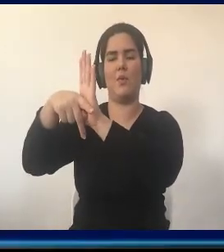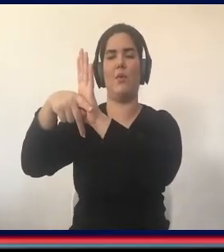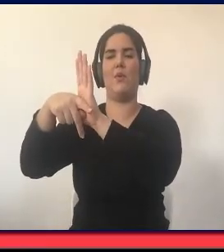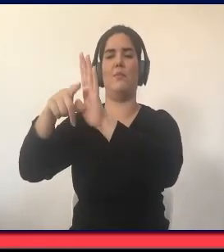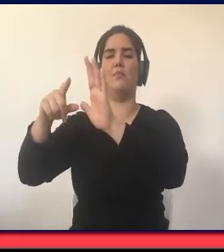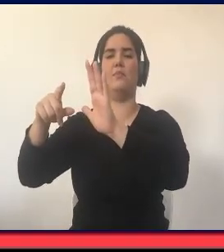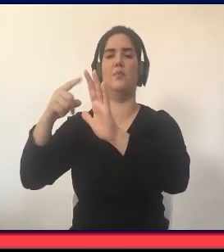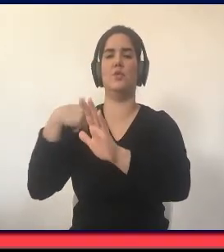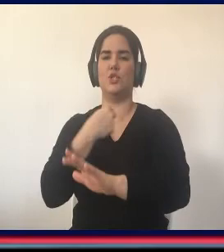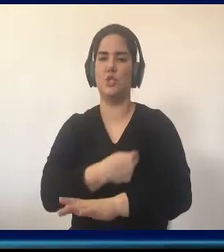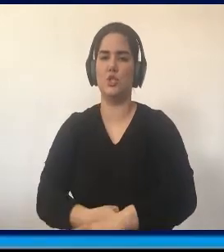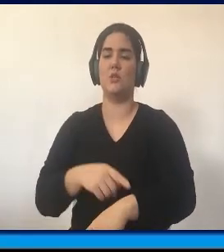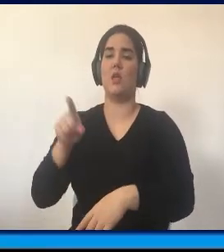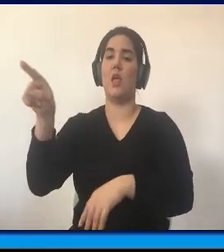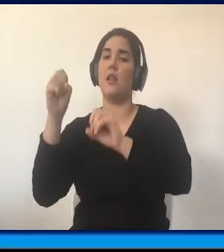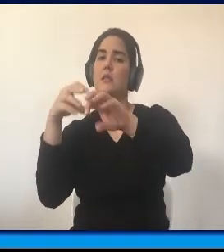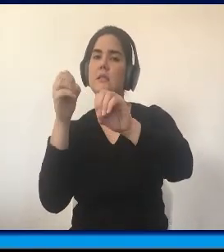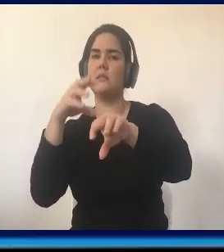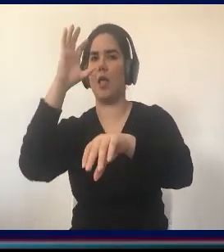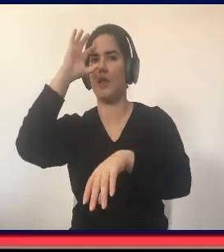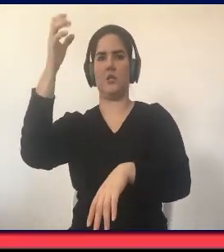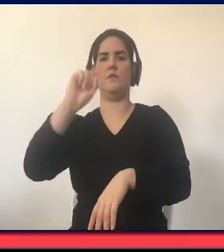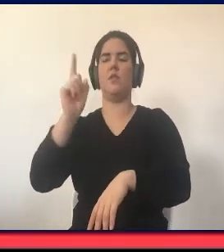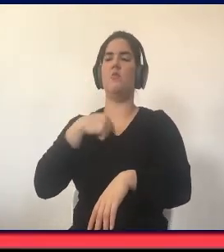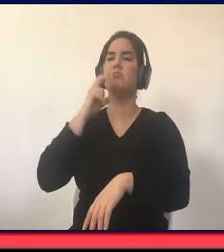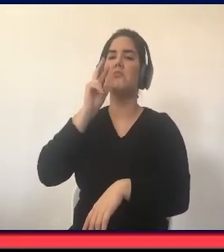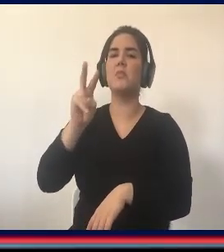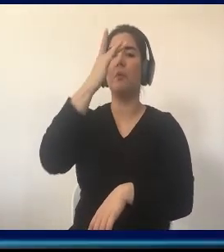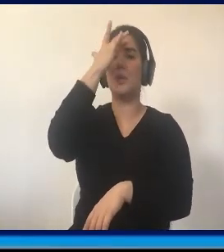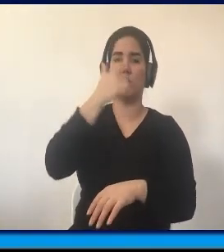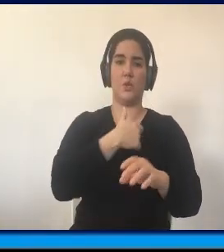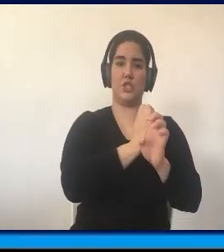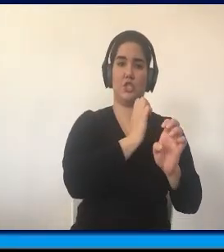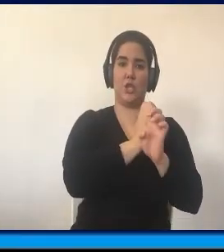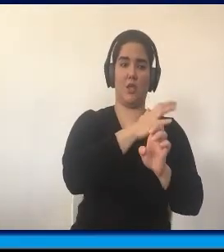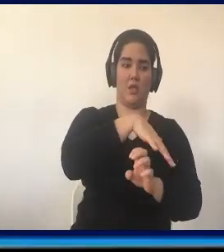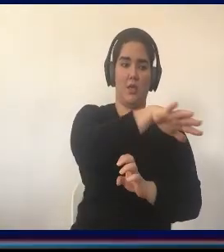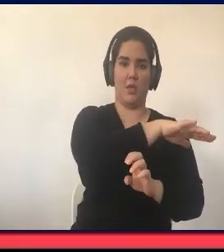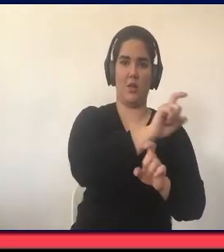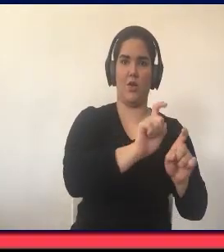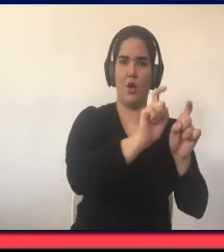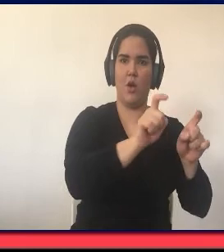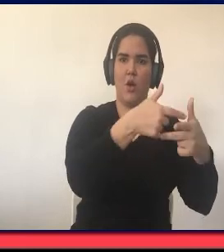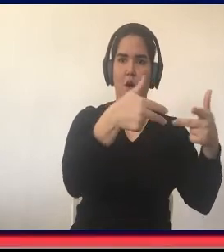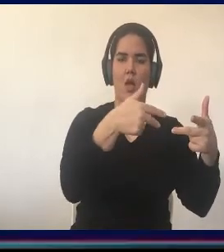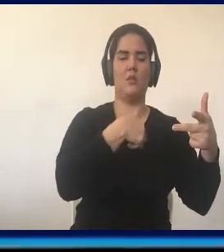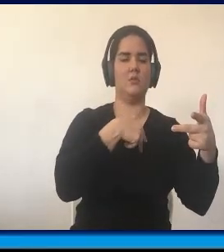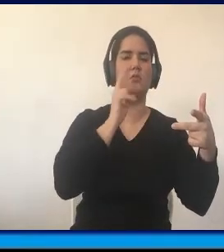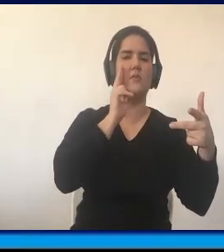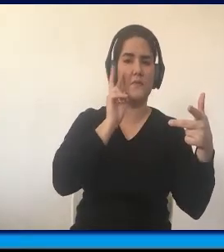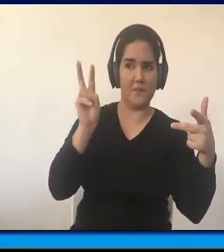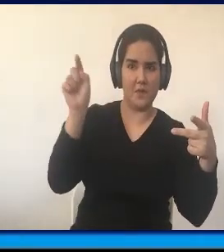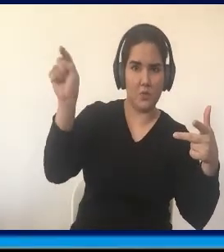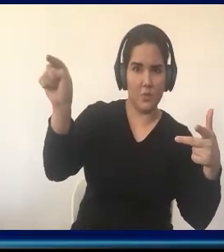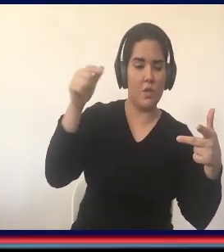resolver. Então ele pegou todos os engenheiros deles e falou assim, ó, tá vendo aquilo ali? Eu quero aquilo ali no Mac. Agora é